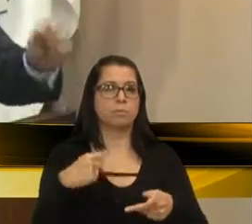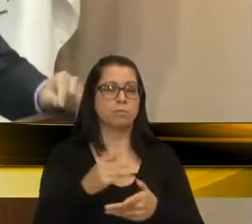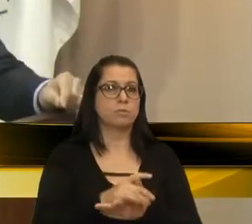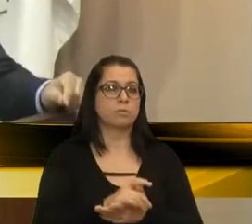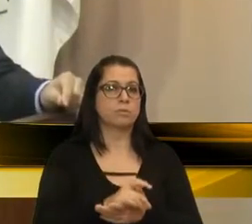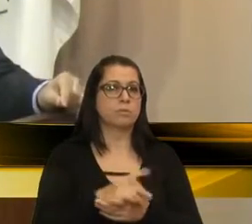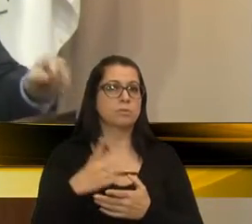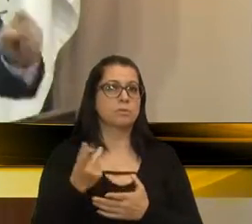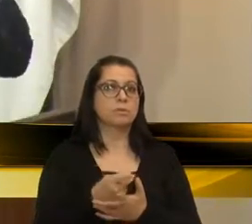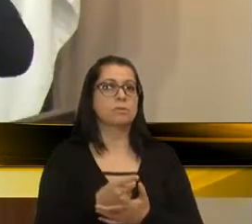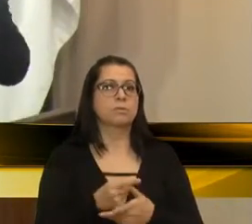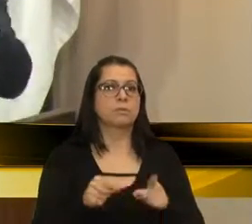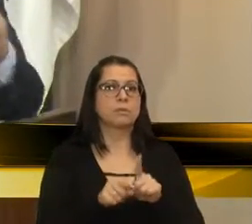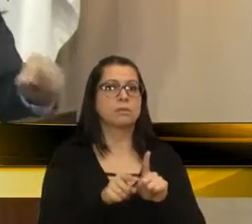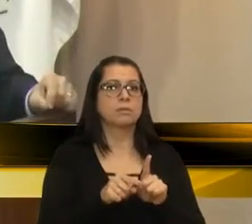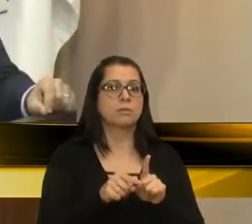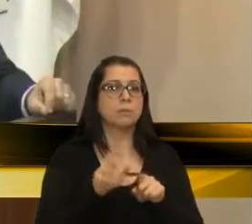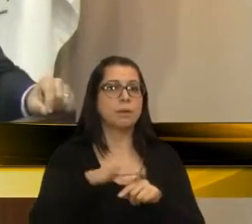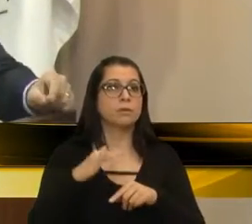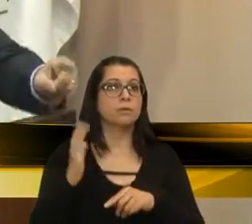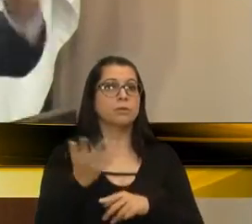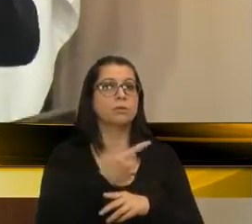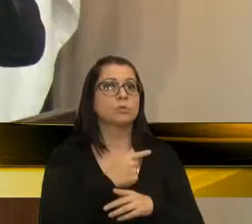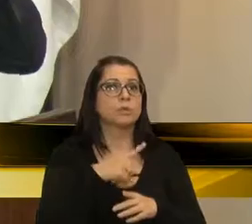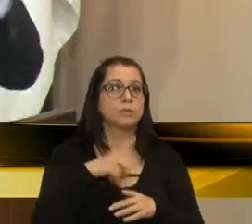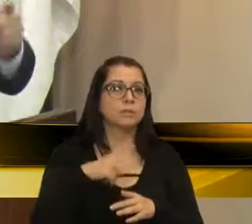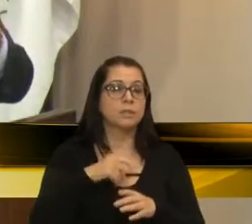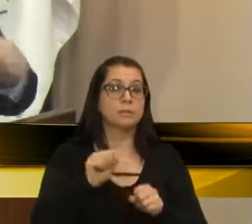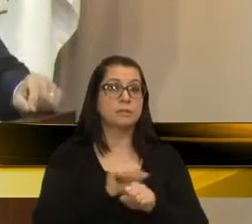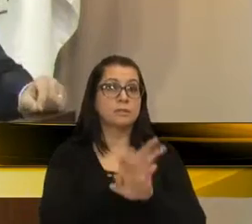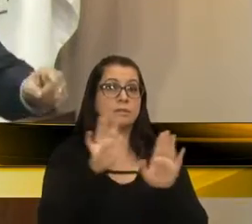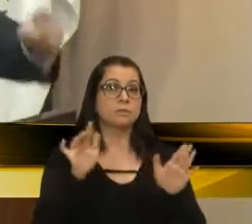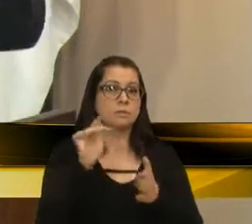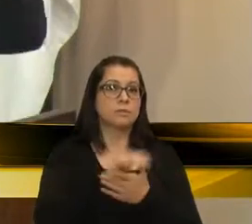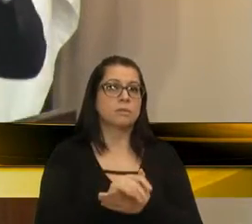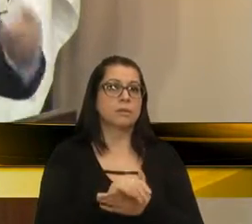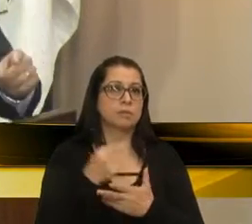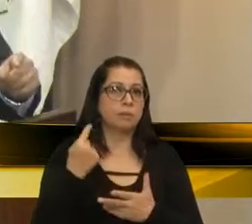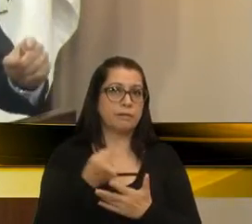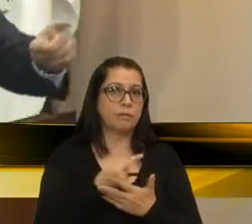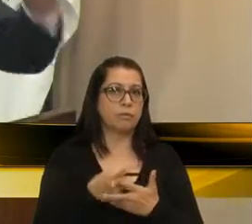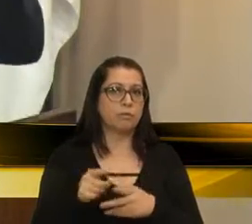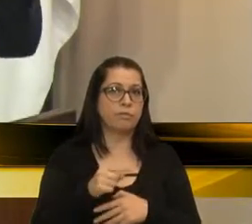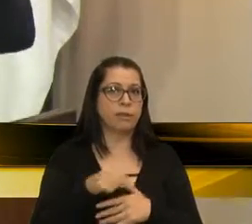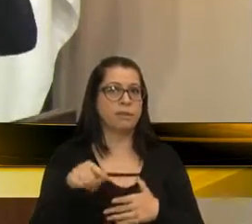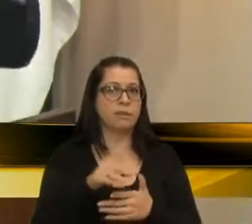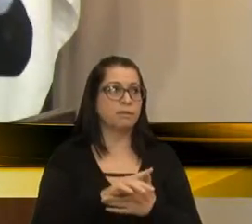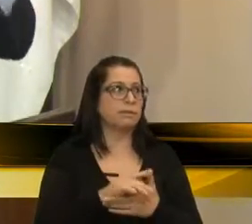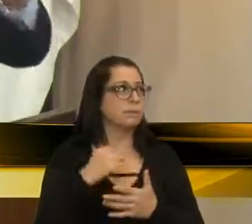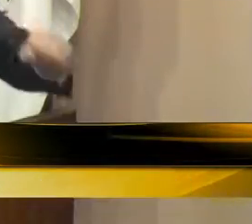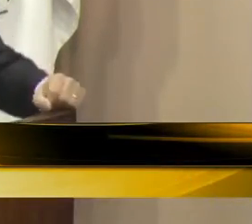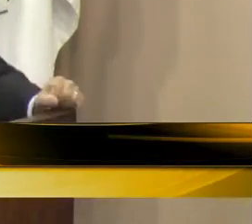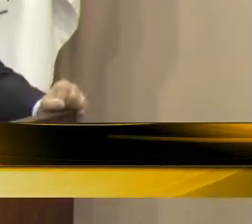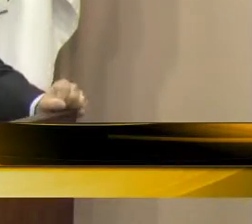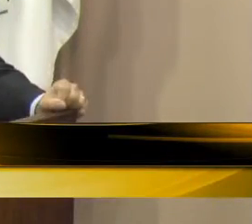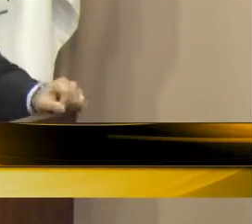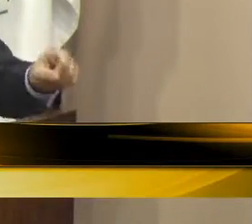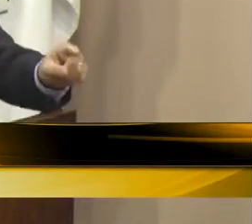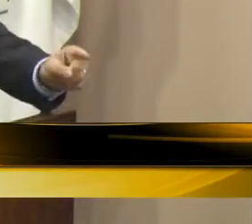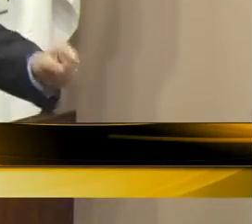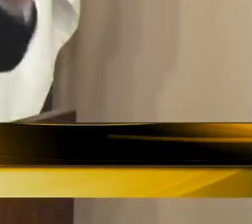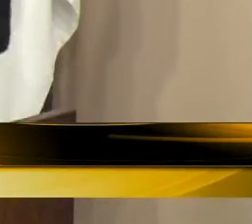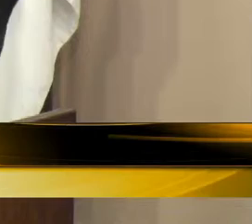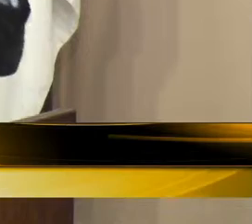deve ser bem aplicado, mas, acima de tudo, deve ter transparência, publicidade e aquilo que é mais importante na